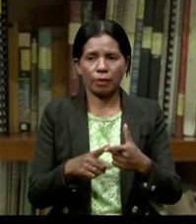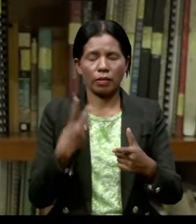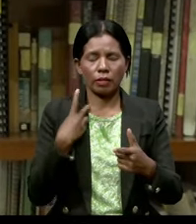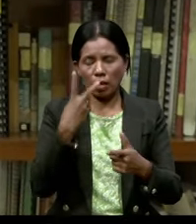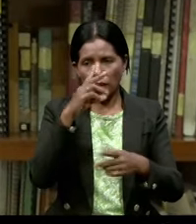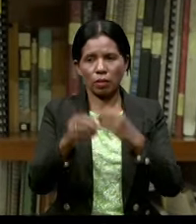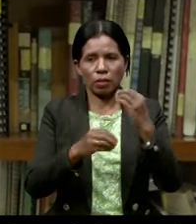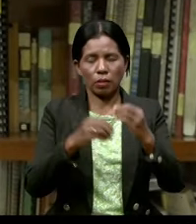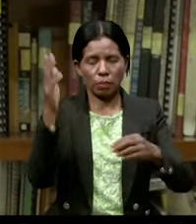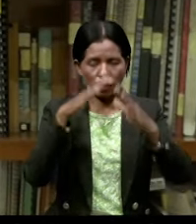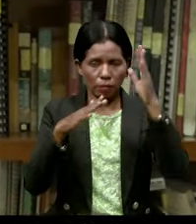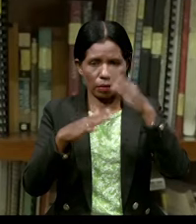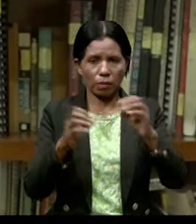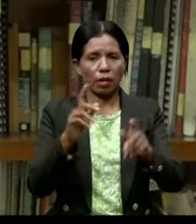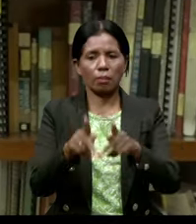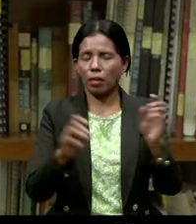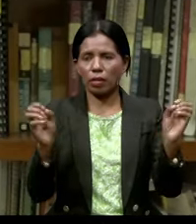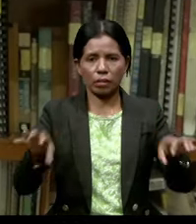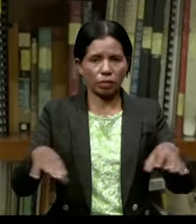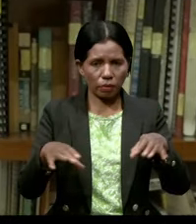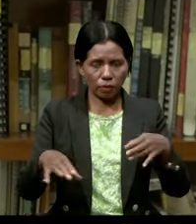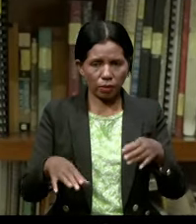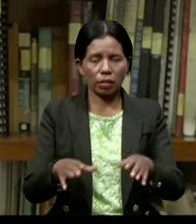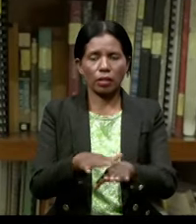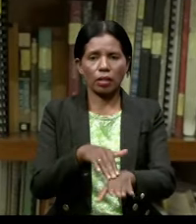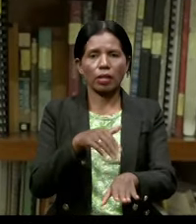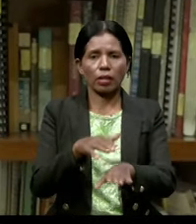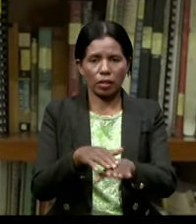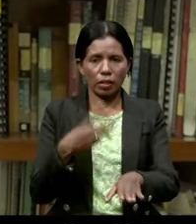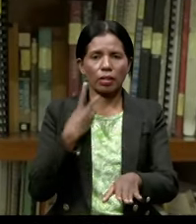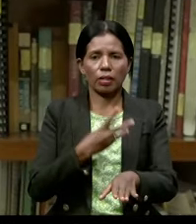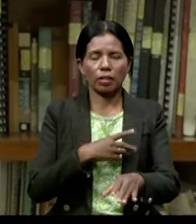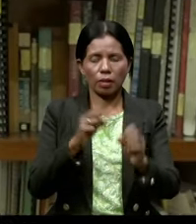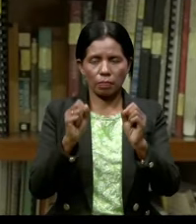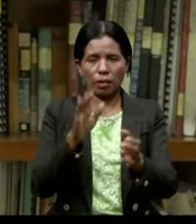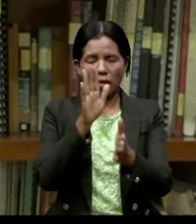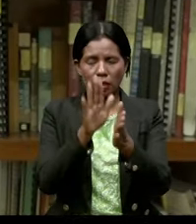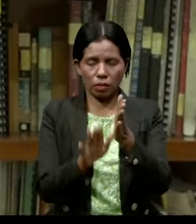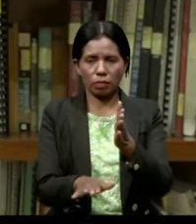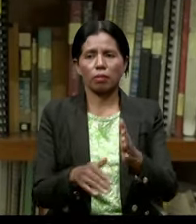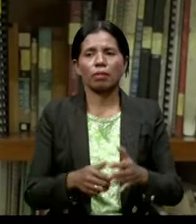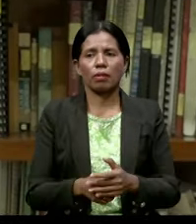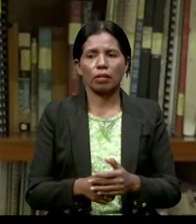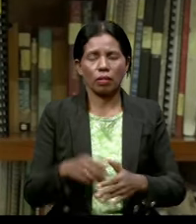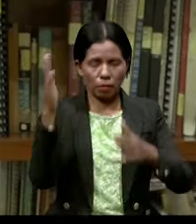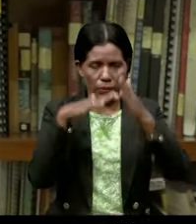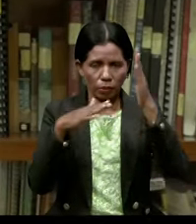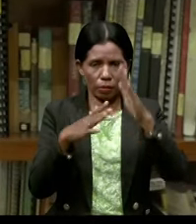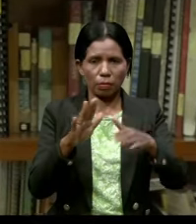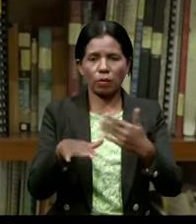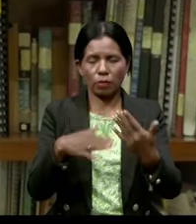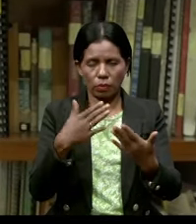o problema de desemprego e ninik e bele e solução ba redução ba problema